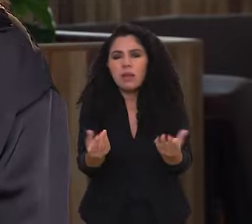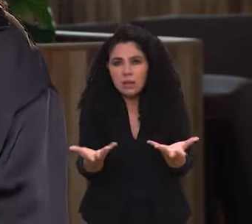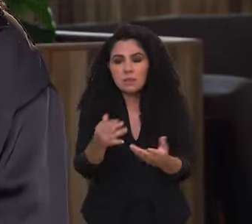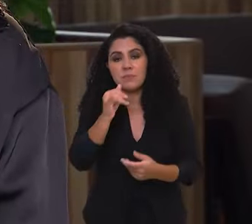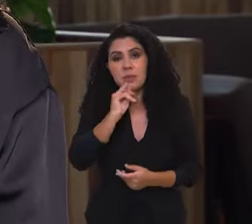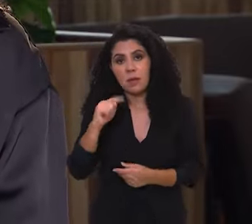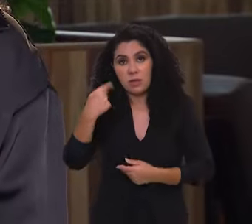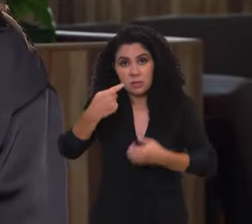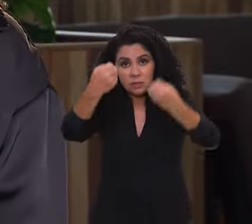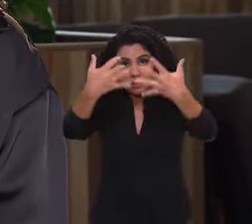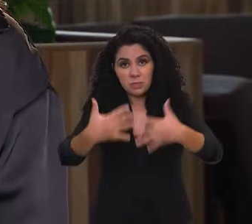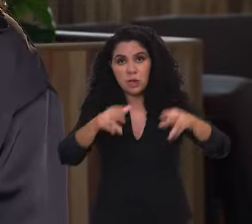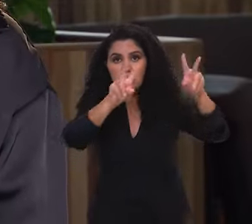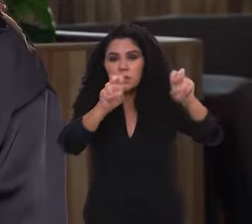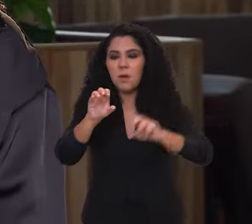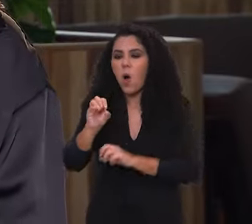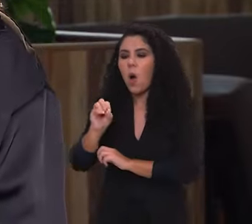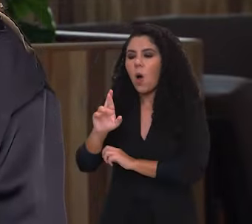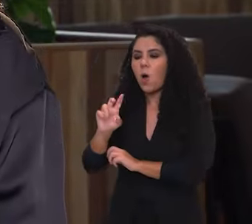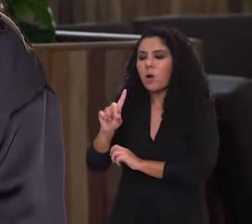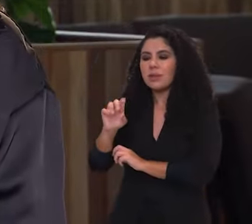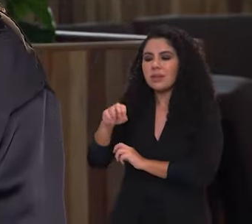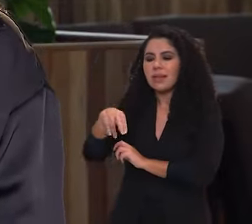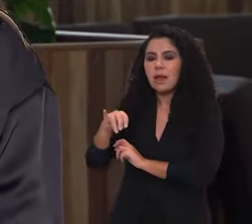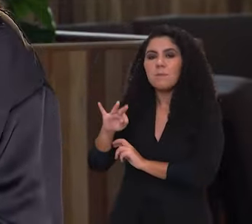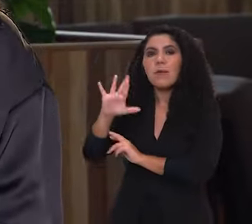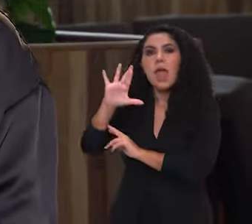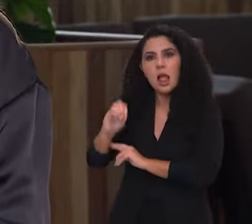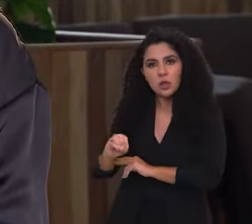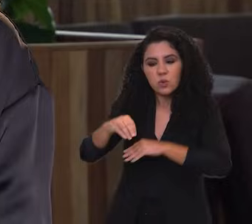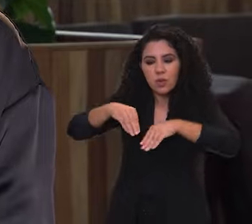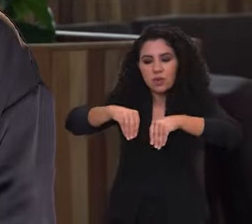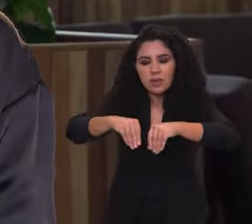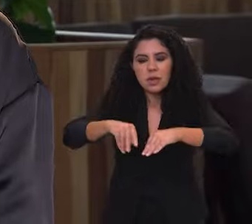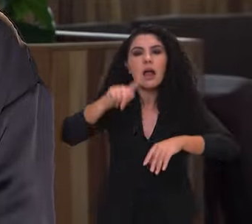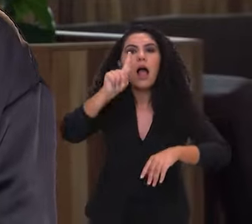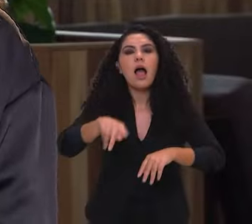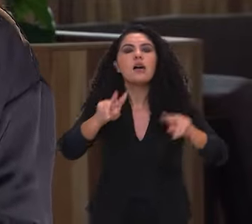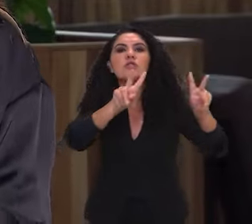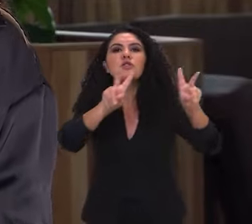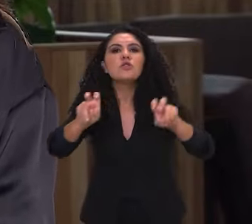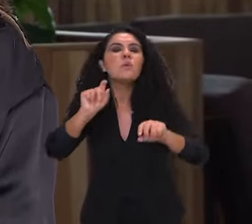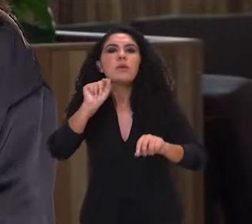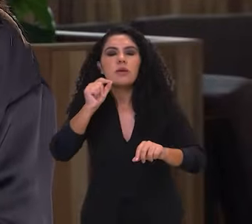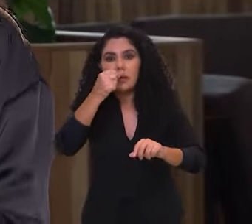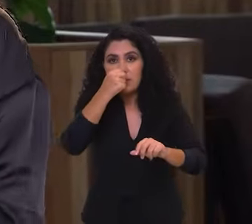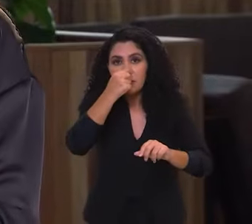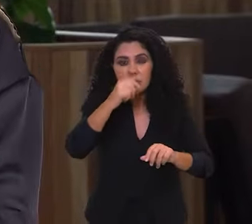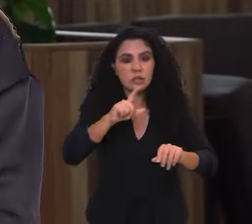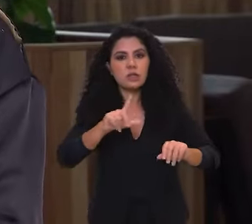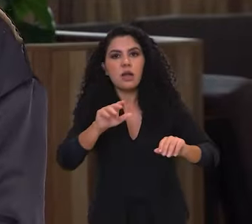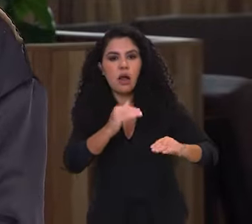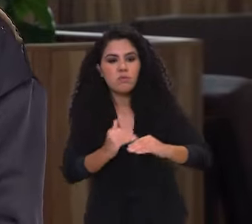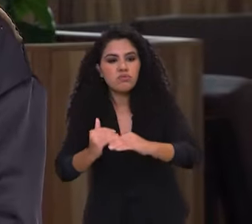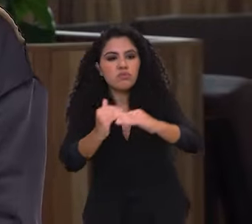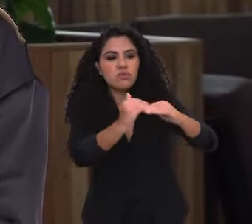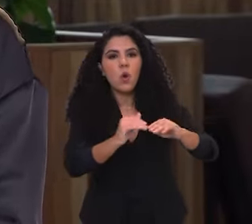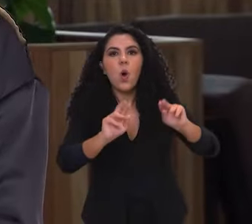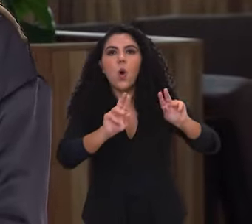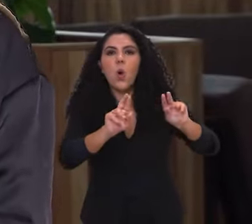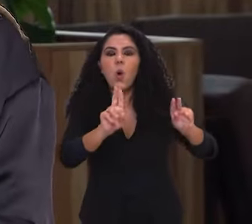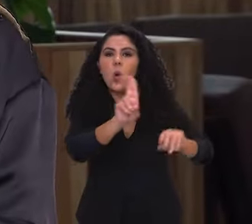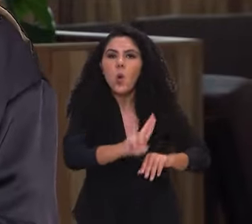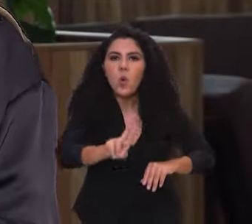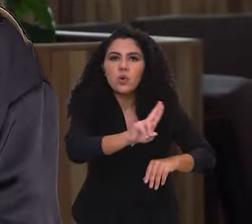Quando a gente fala em ordenamento do território, a gente está falando muitas vezes de uma harmonização de usos e ocupações do